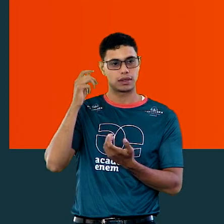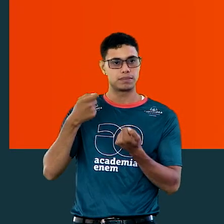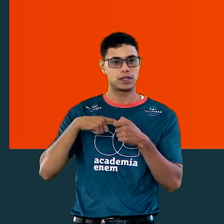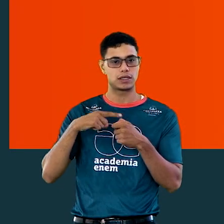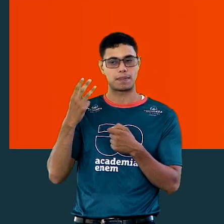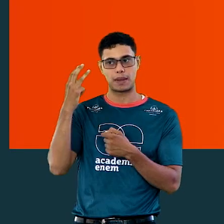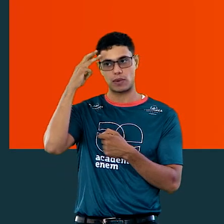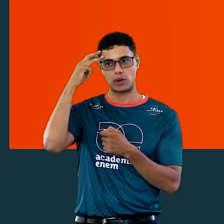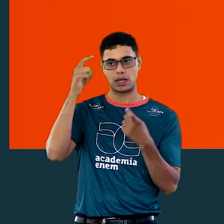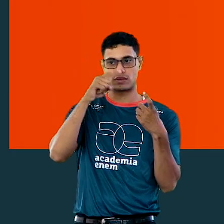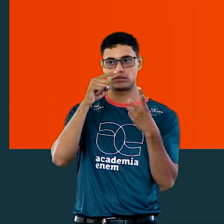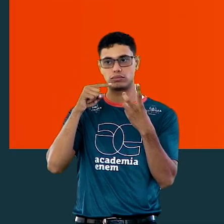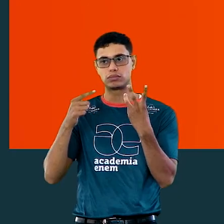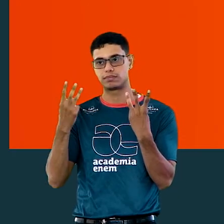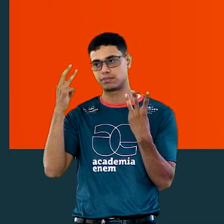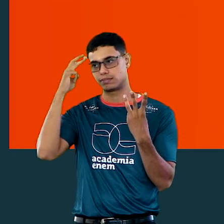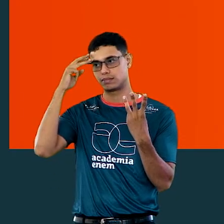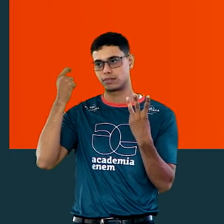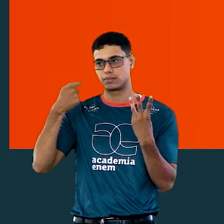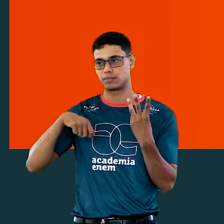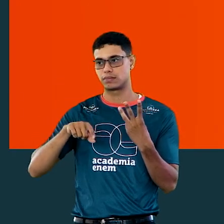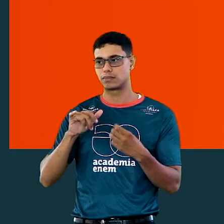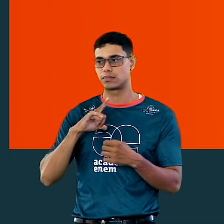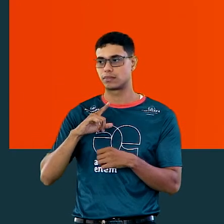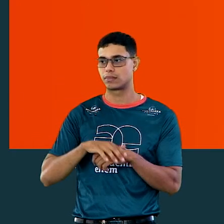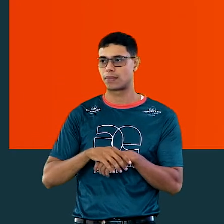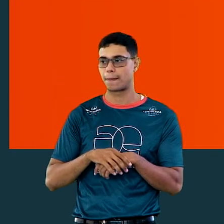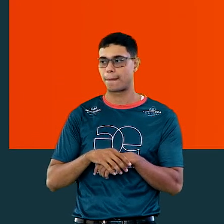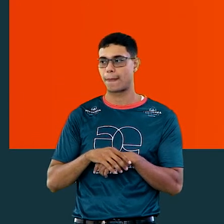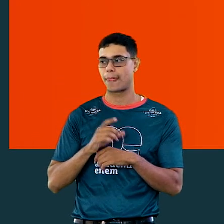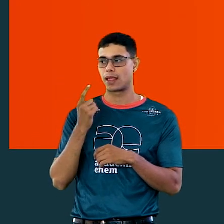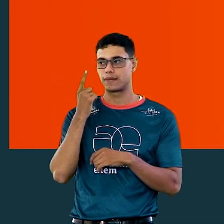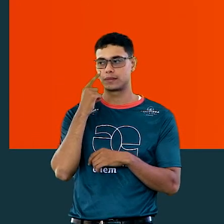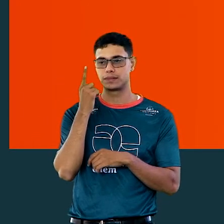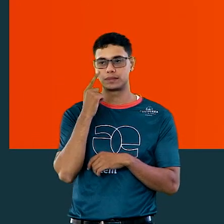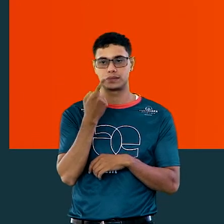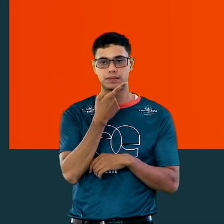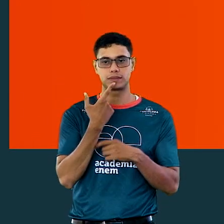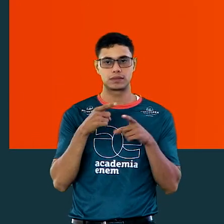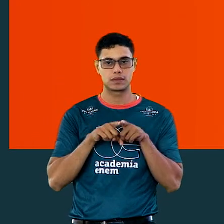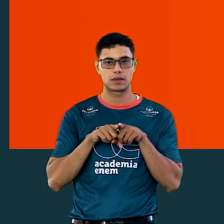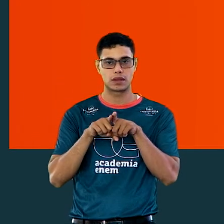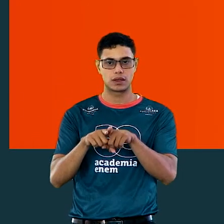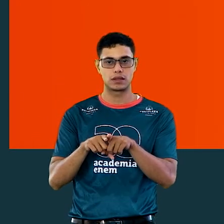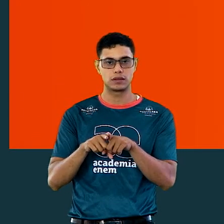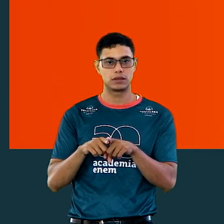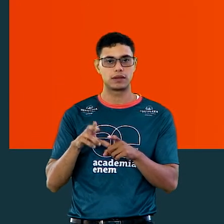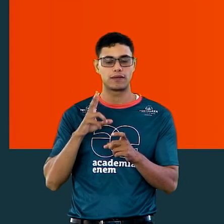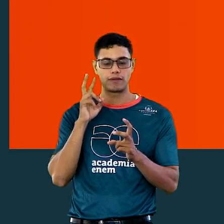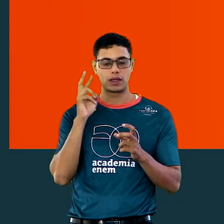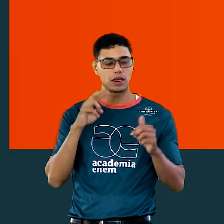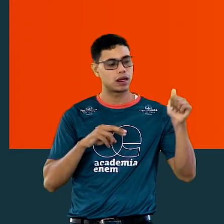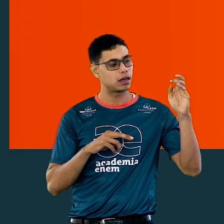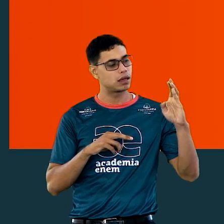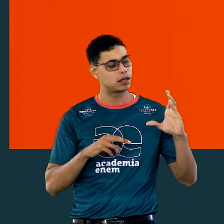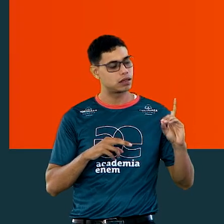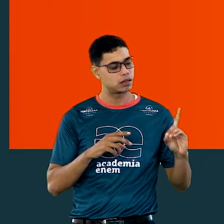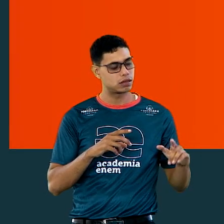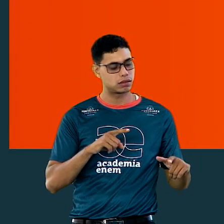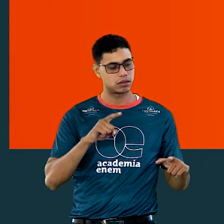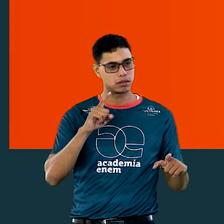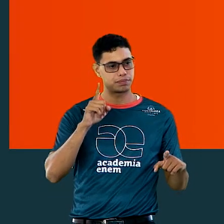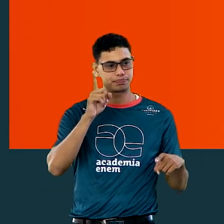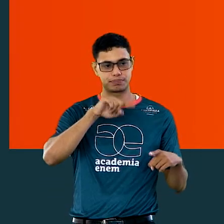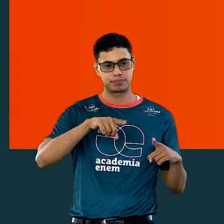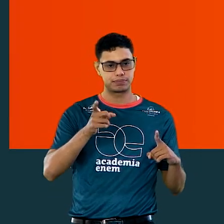funções. Sobre as 3 funções, olha quem é constante e já elimina aquela que não é. Eliminamos a